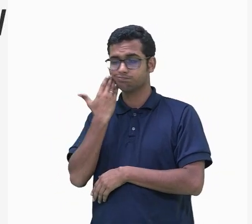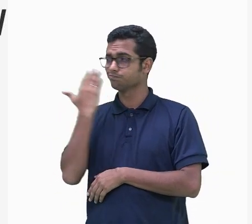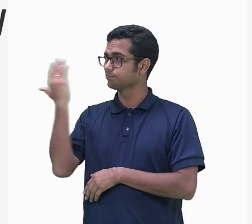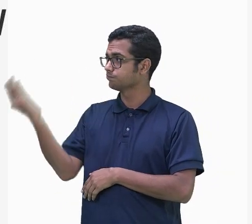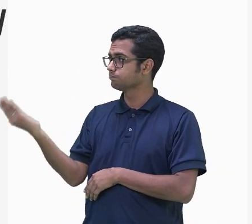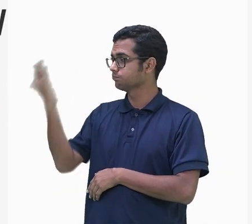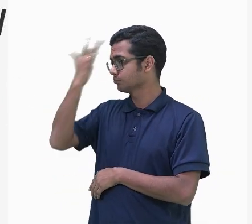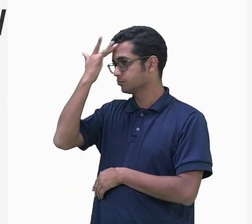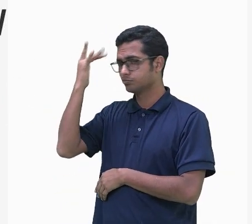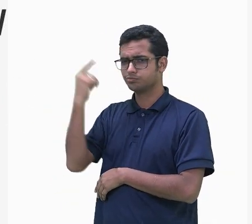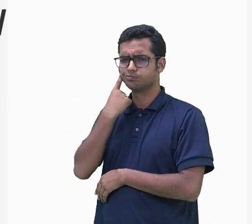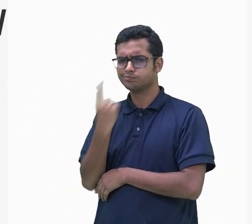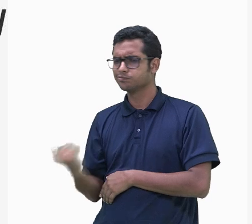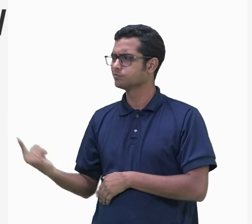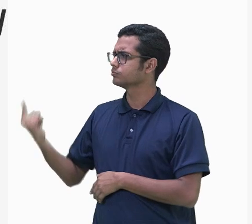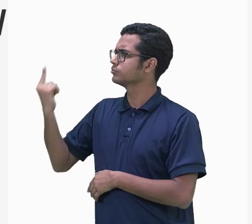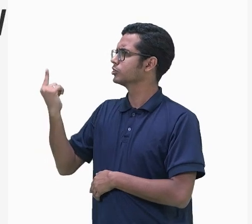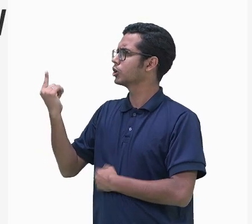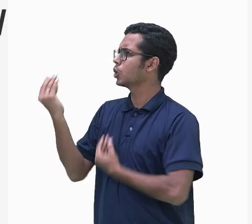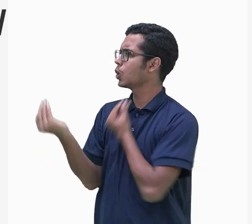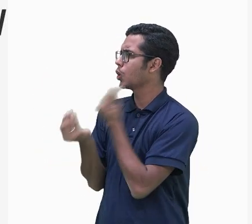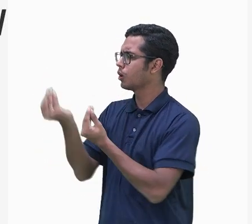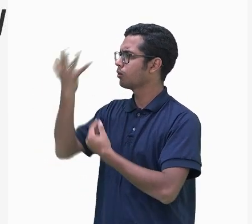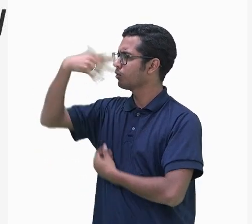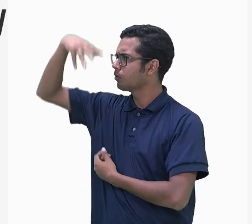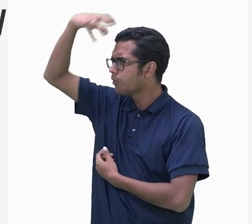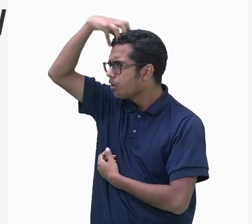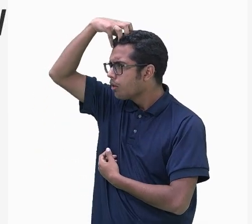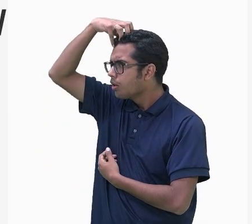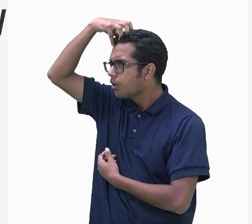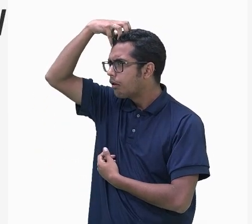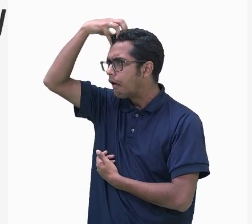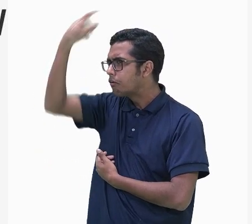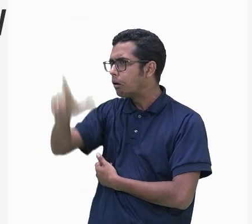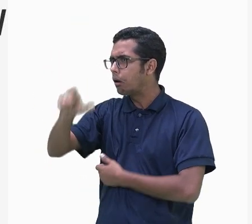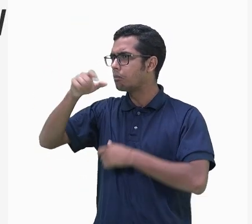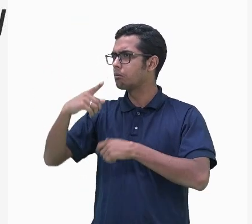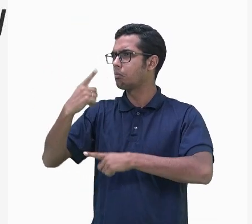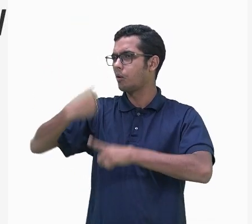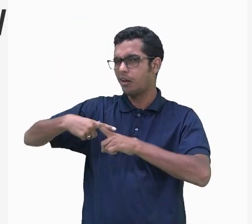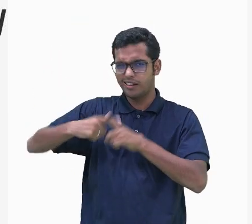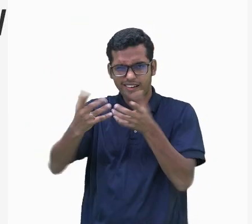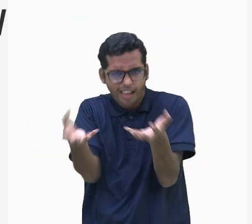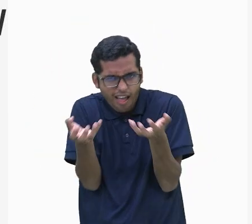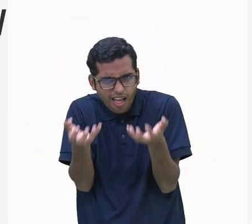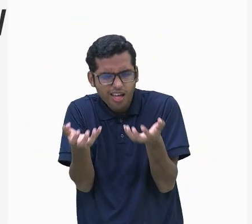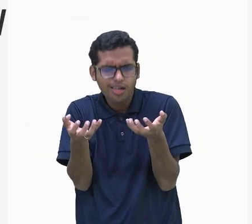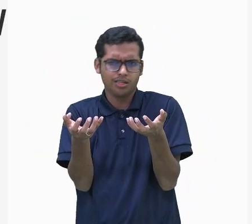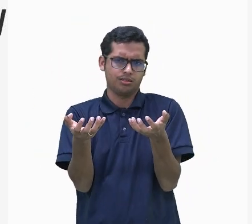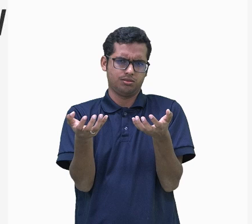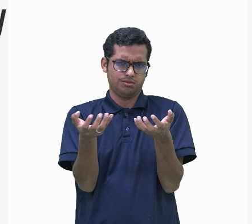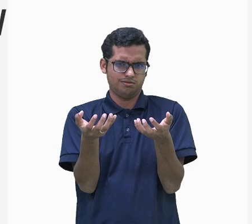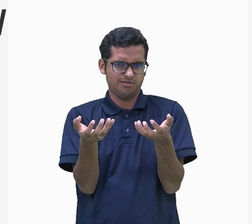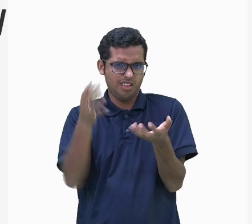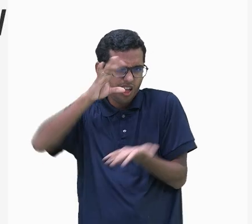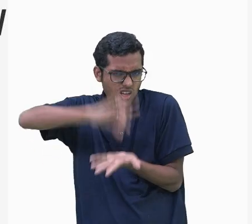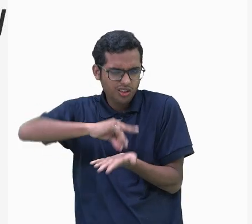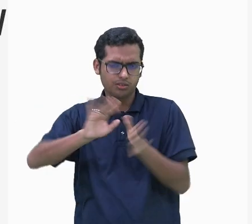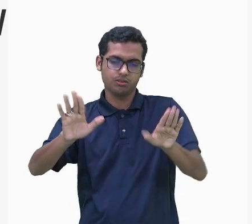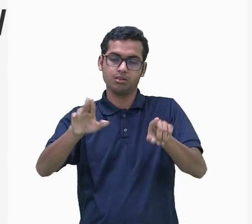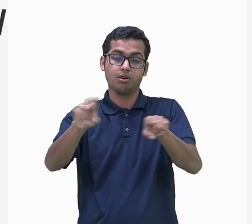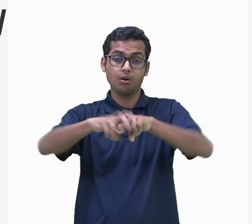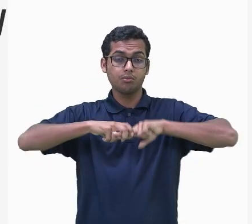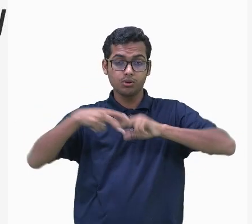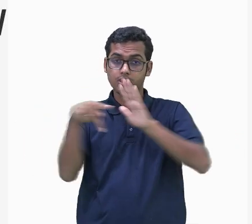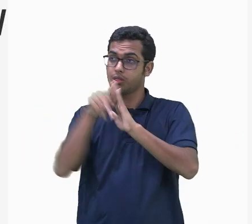gente tem que associar essa teoria de que o rei não é rei porque ele quer, é rei justamente porque Deus quer que seja assim.